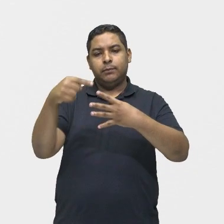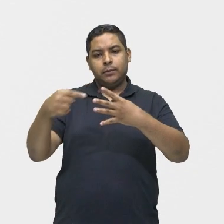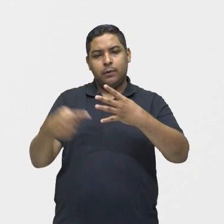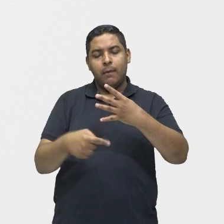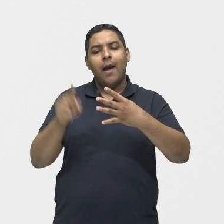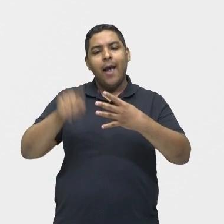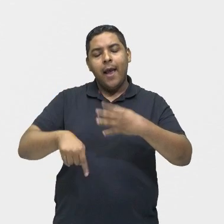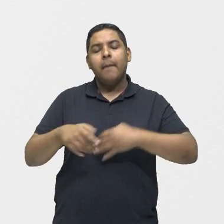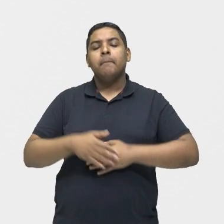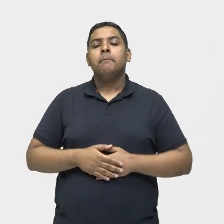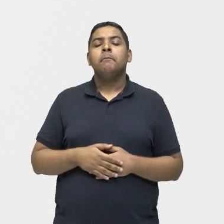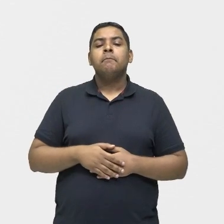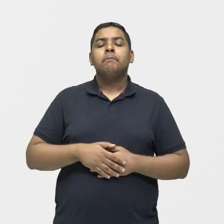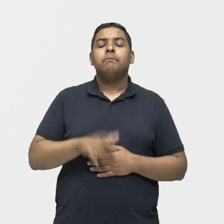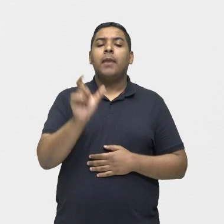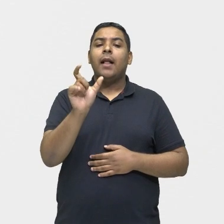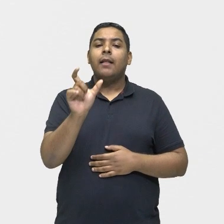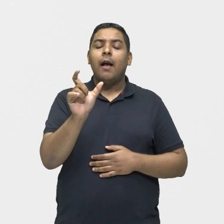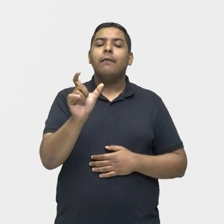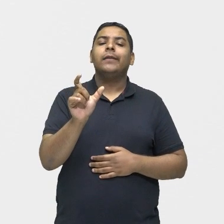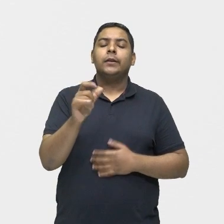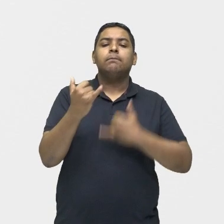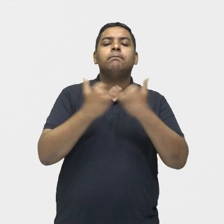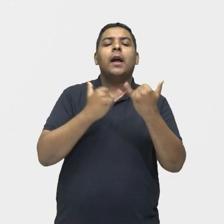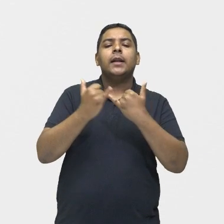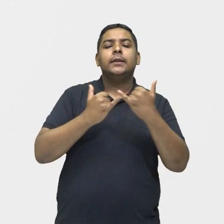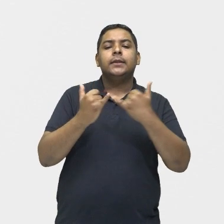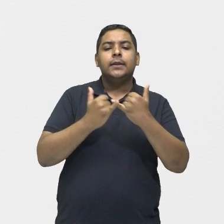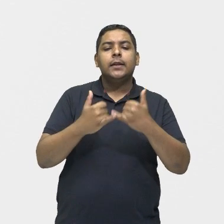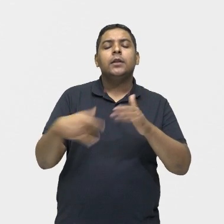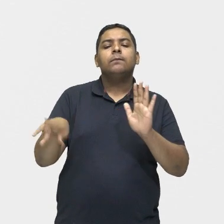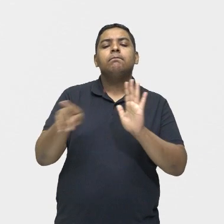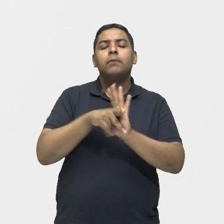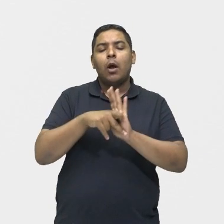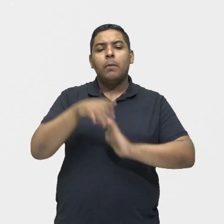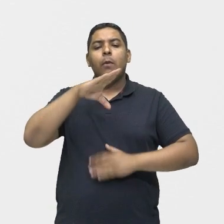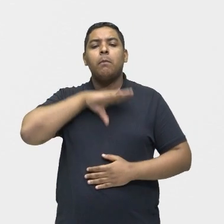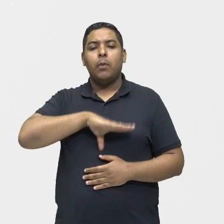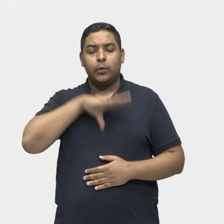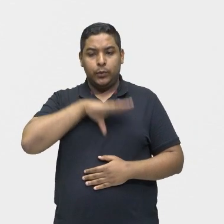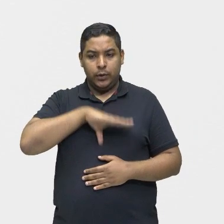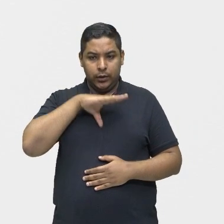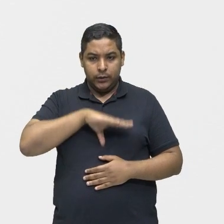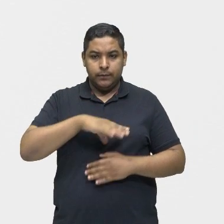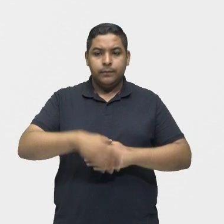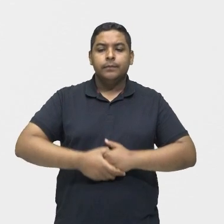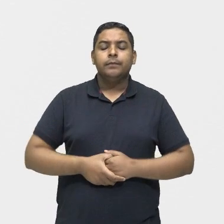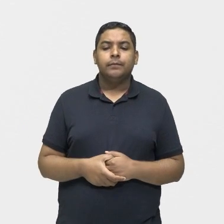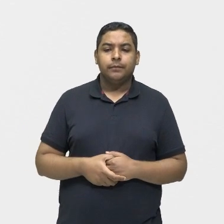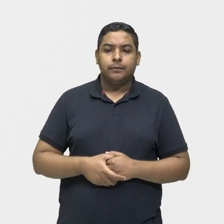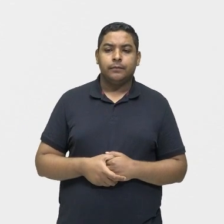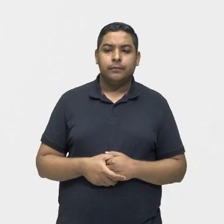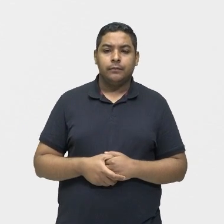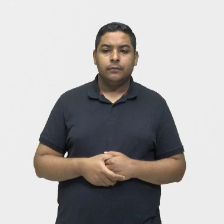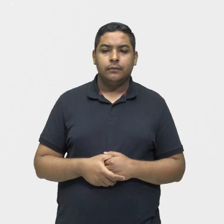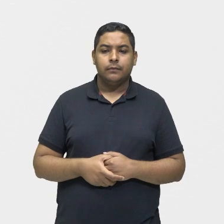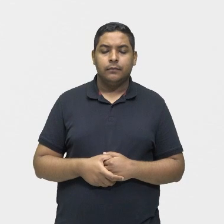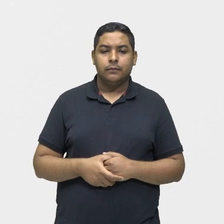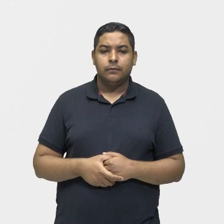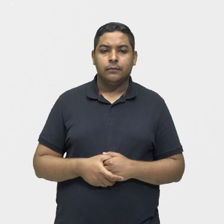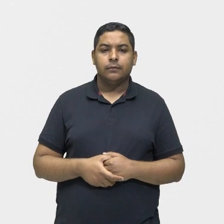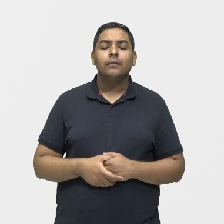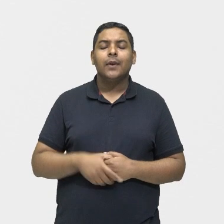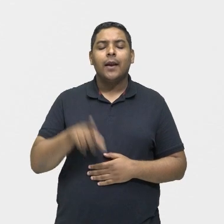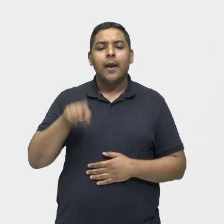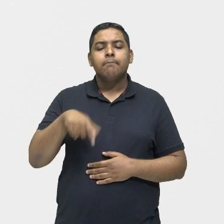palavras cognatas, porque elas têm um significado muito próximo do significado em português, né, são palavras que se